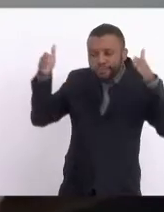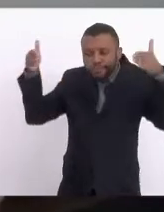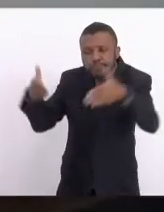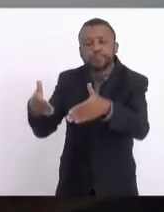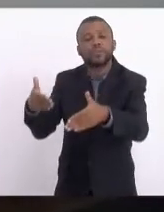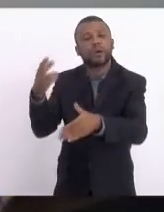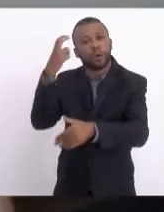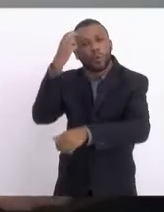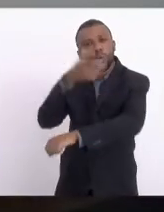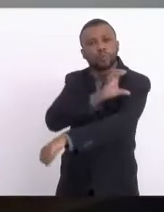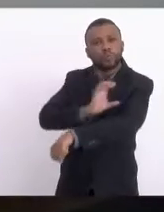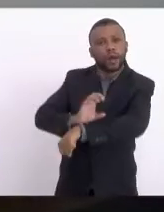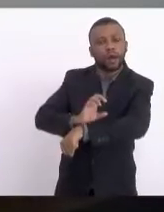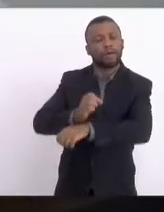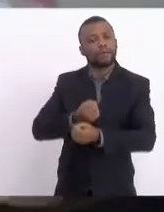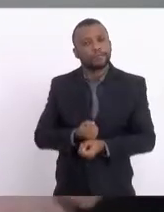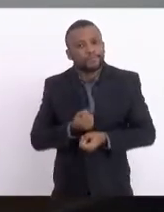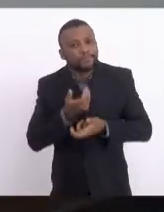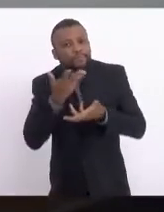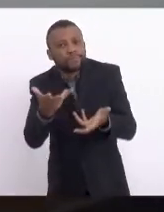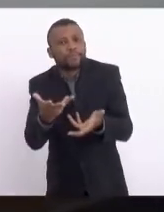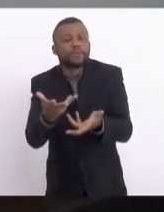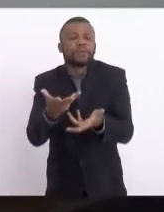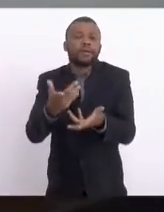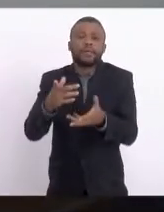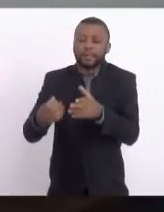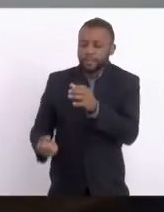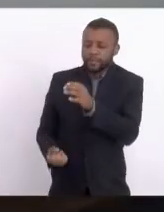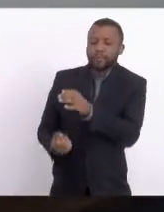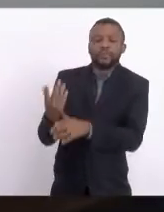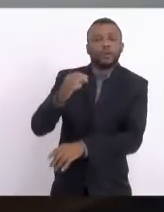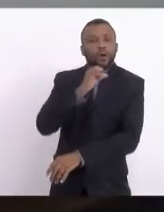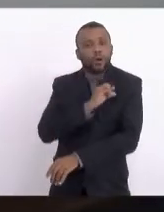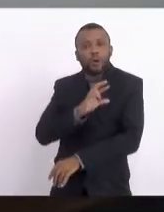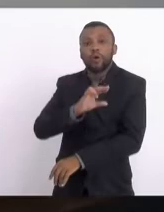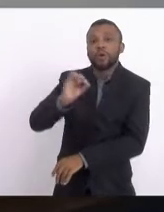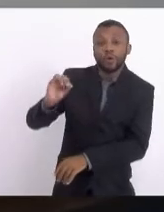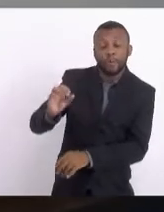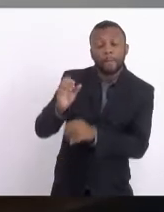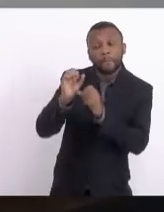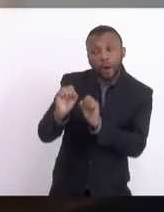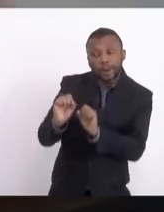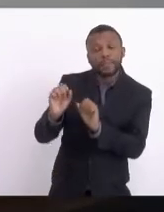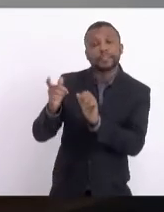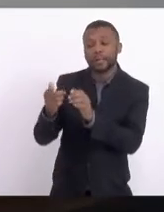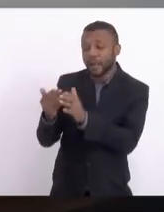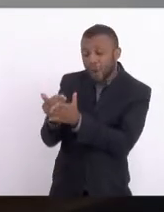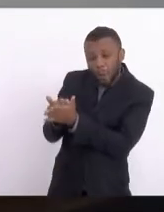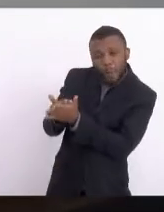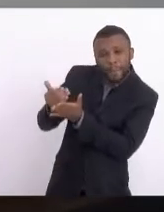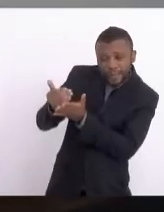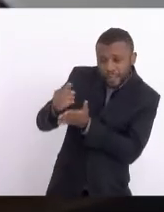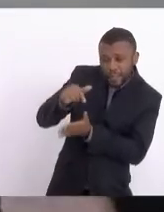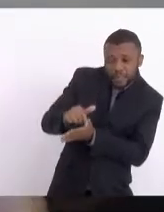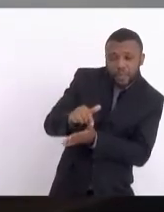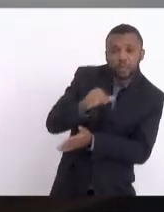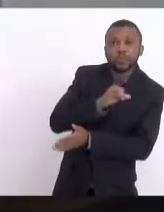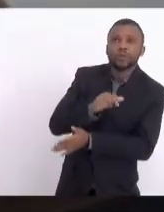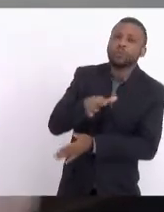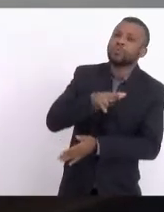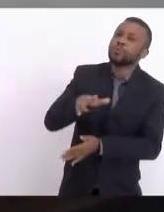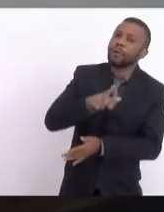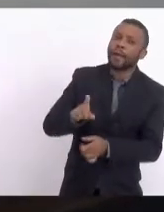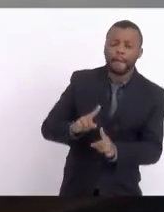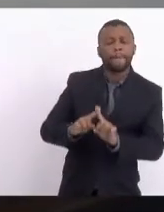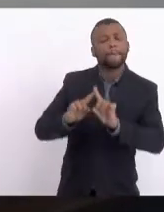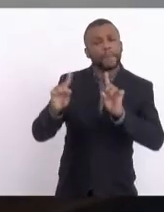que emana, ou que se consolidou no Estado do Rio de Janeiro. Pode até não ter nascido aqui, mas pode ter se consolidado e se